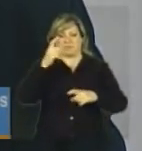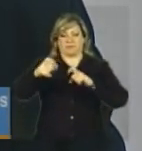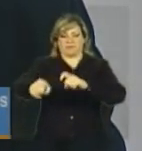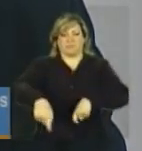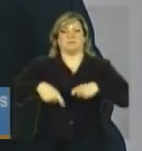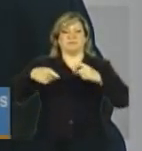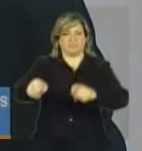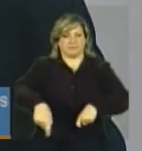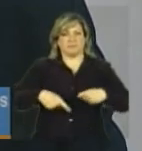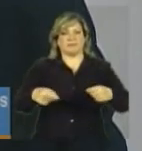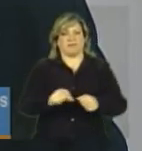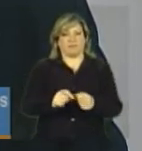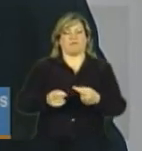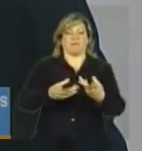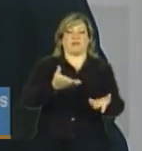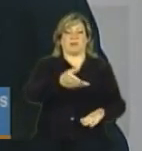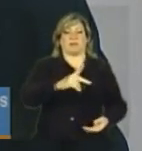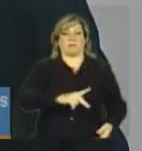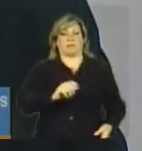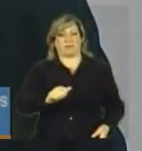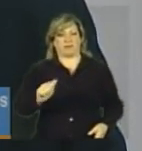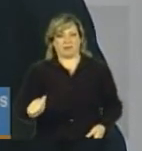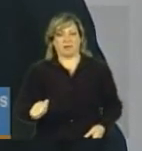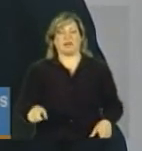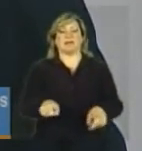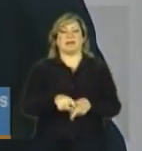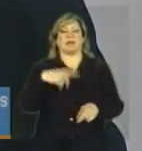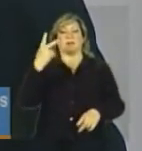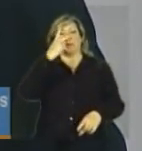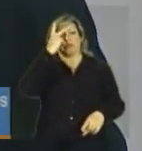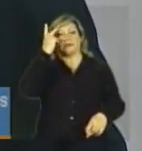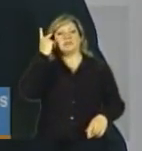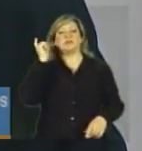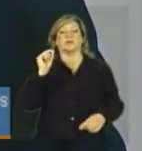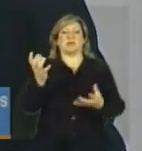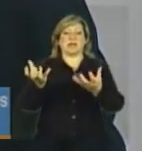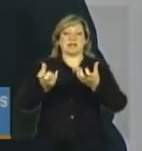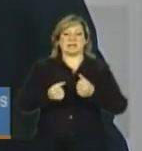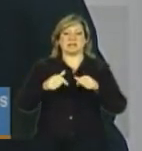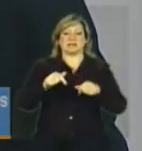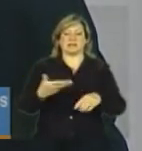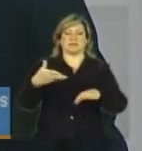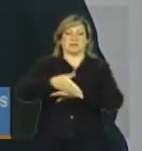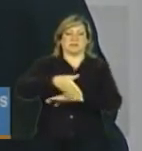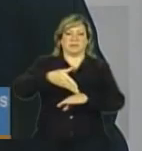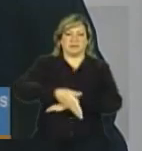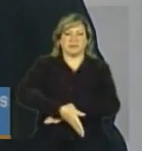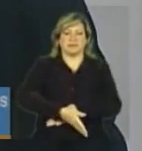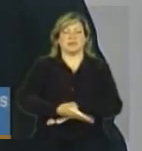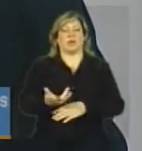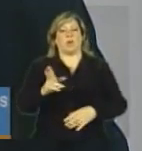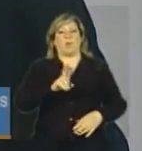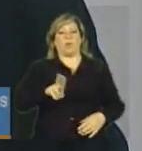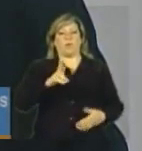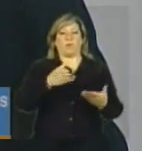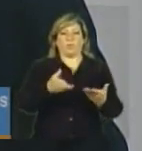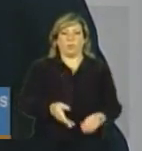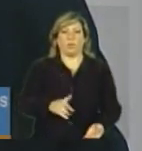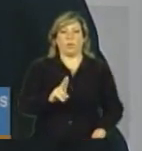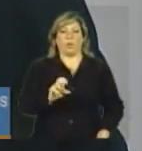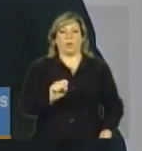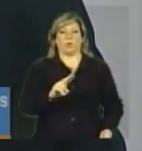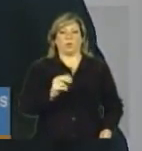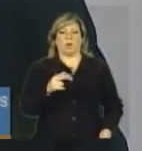que produzem para o PA, como também eh dos beneficiários que são participantes ou são usuários ou são